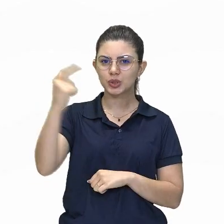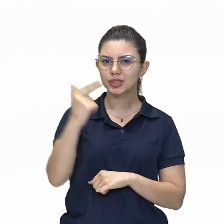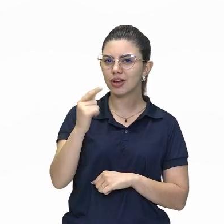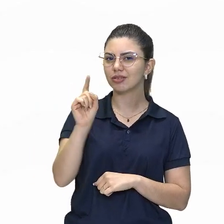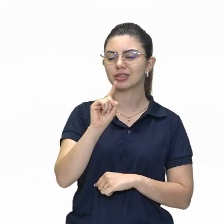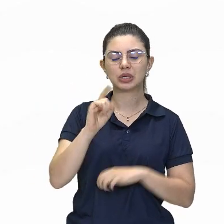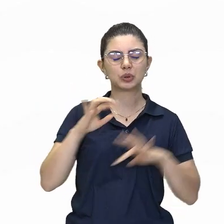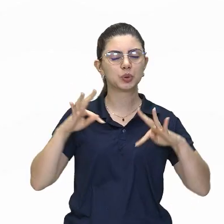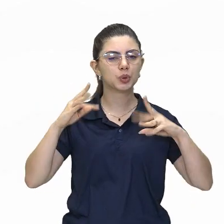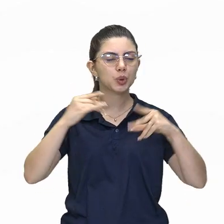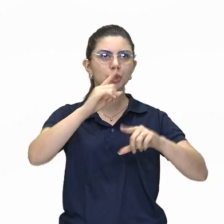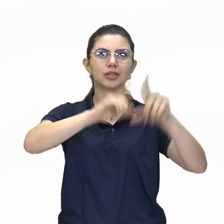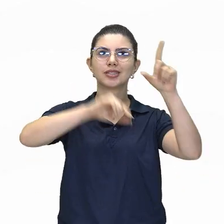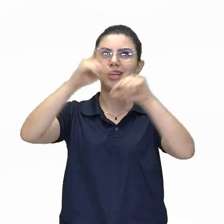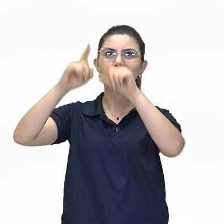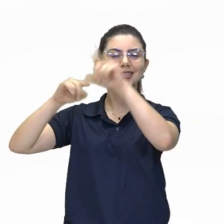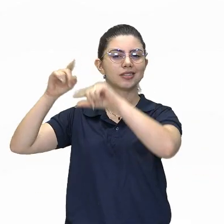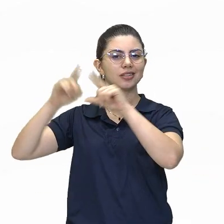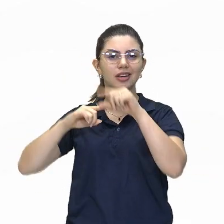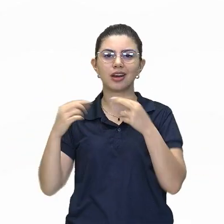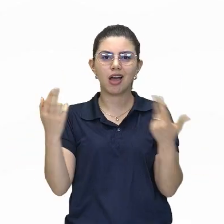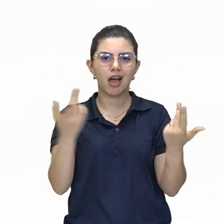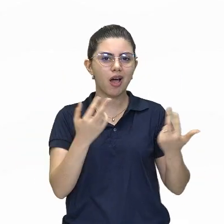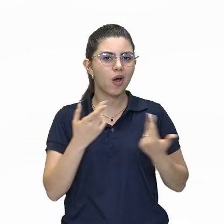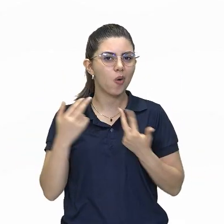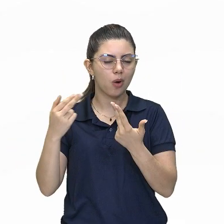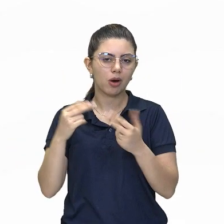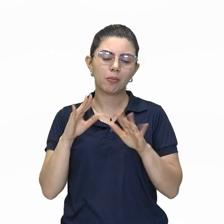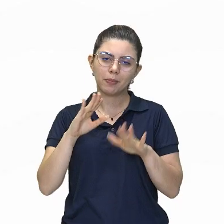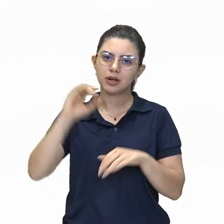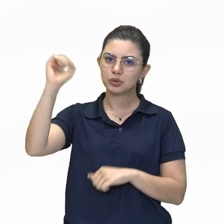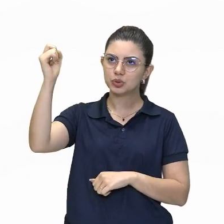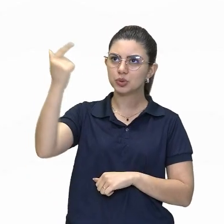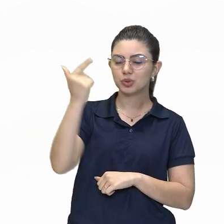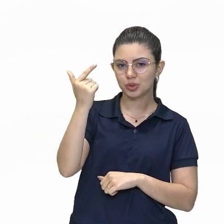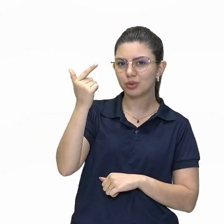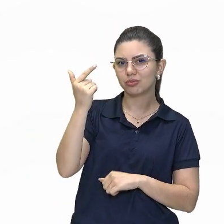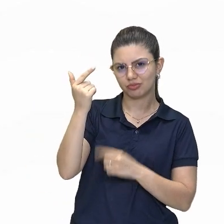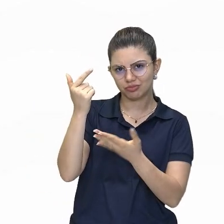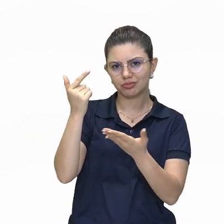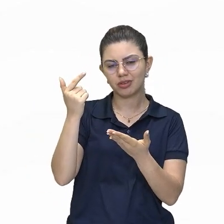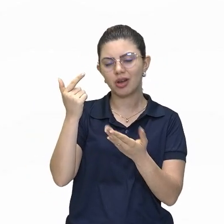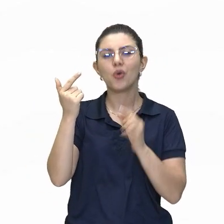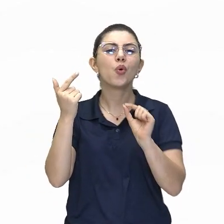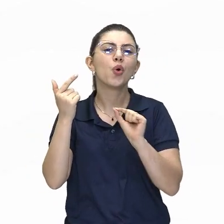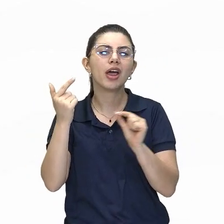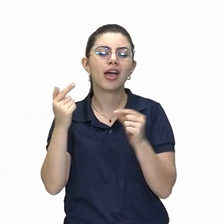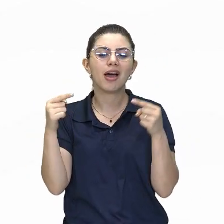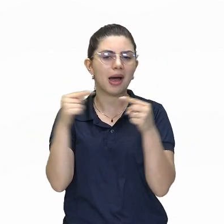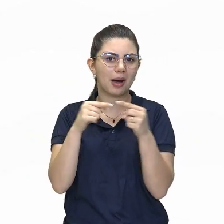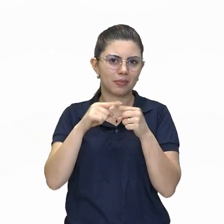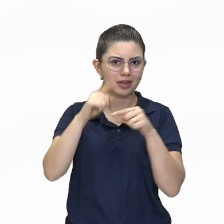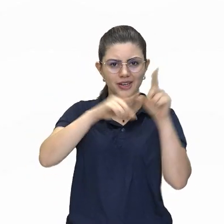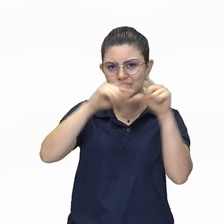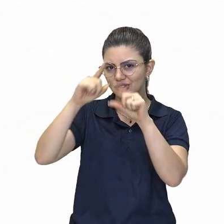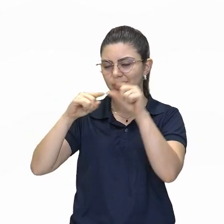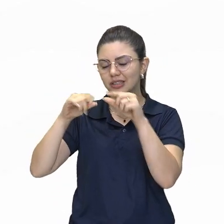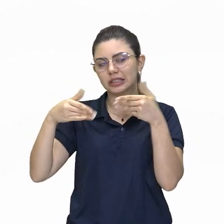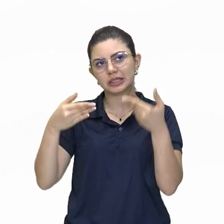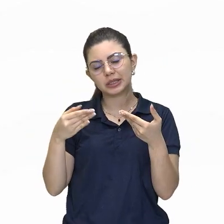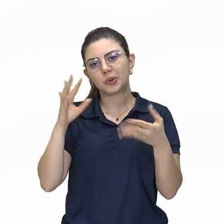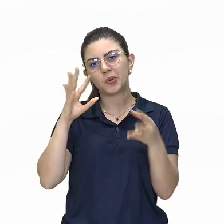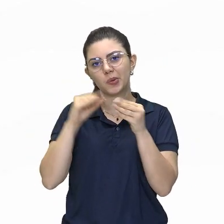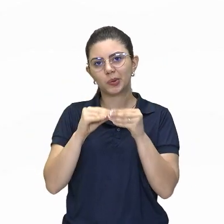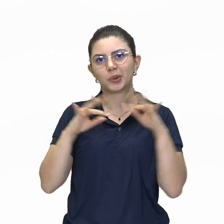claro, né? Obviamente, né, pessoal? O Sol, ele é uma estrela, então em todas as estrelas acontece o mesmo